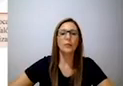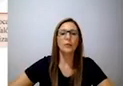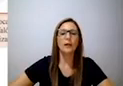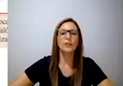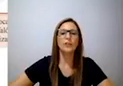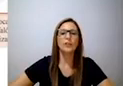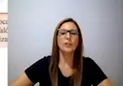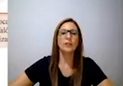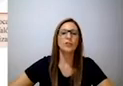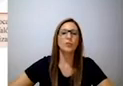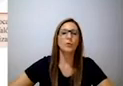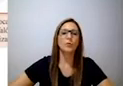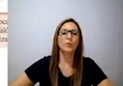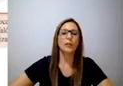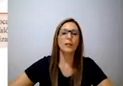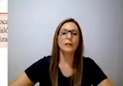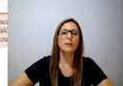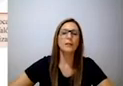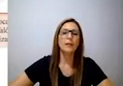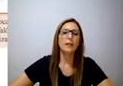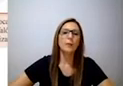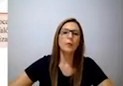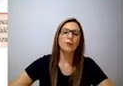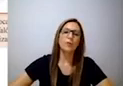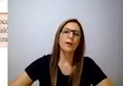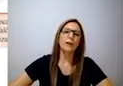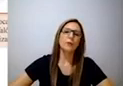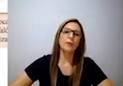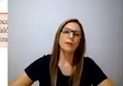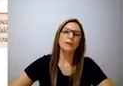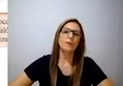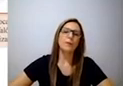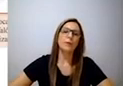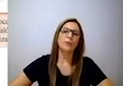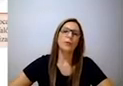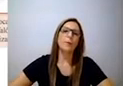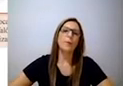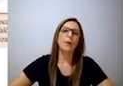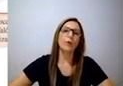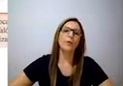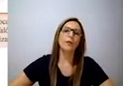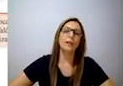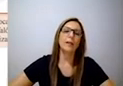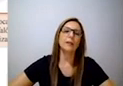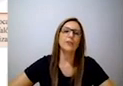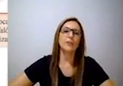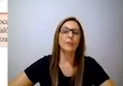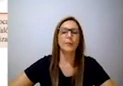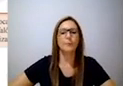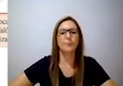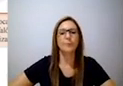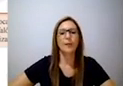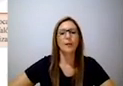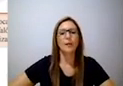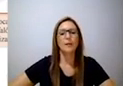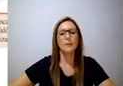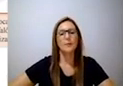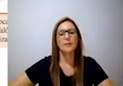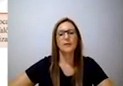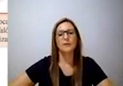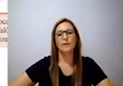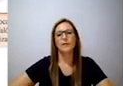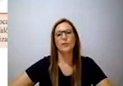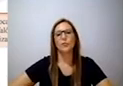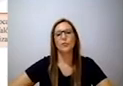uterino, atingir as tubas uterinas e provocar a doença inflamatória pélvica, que é a DIP. Esse